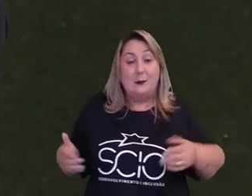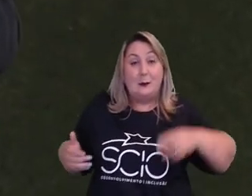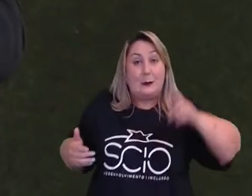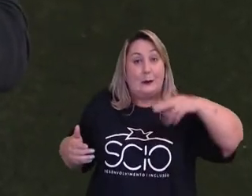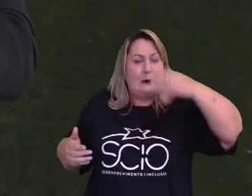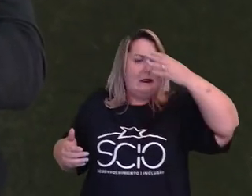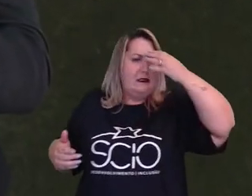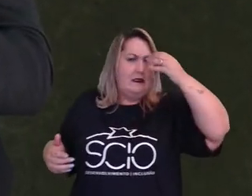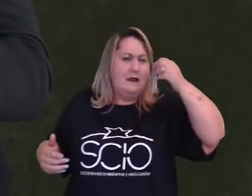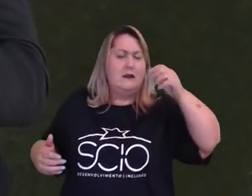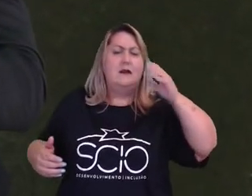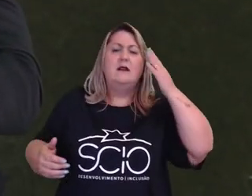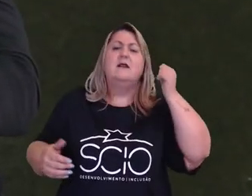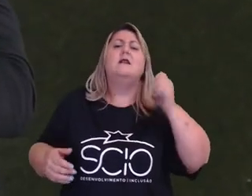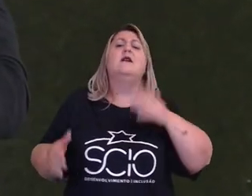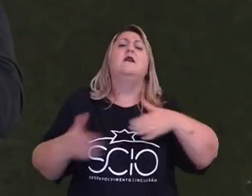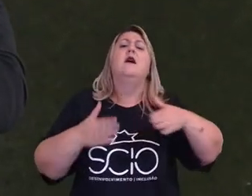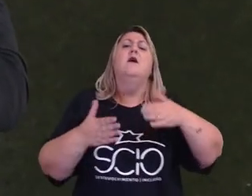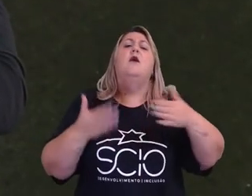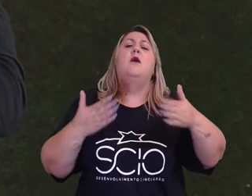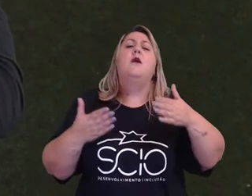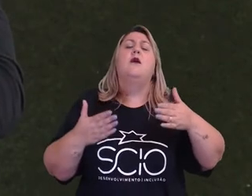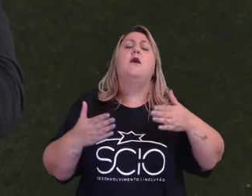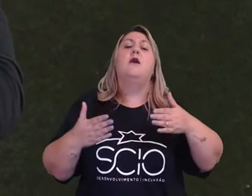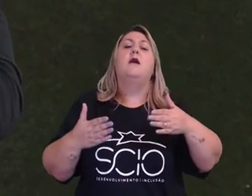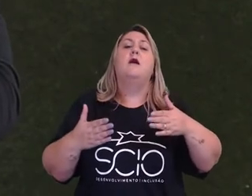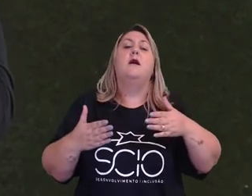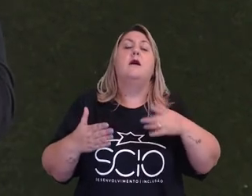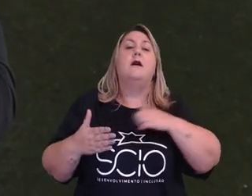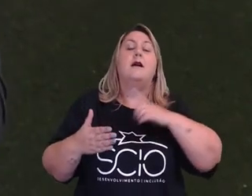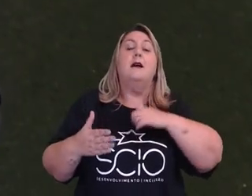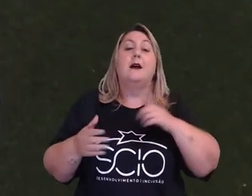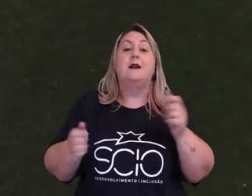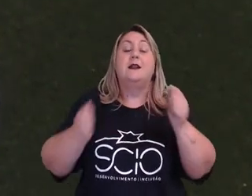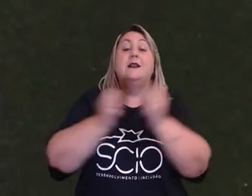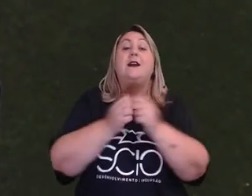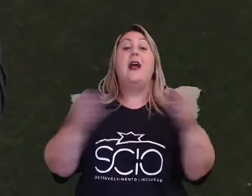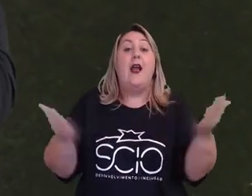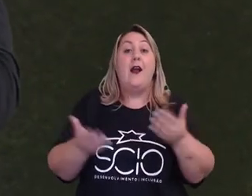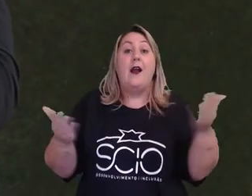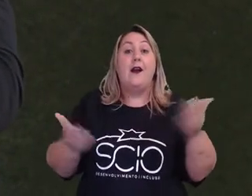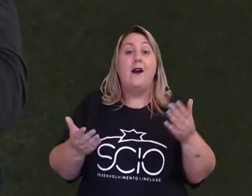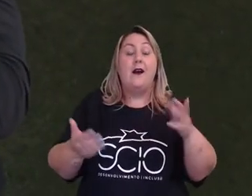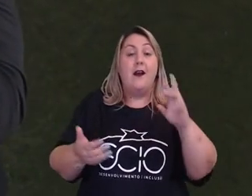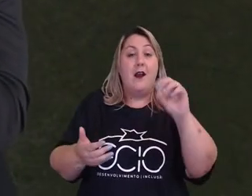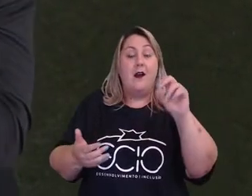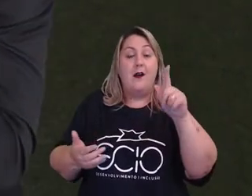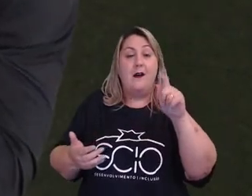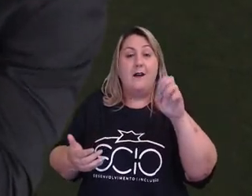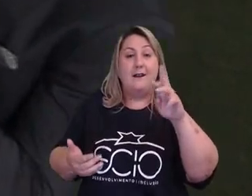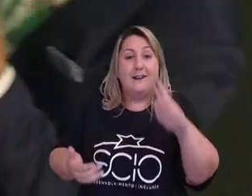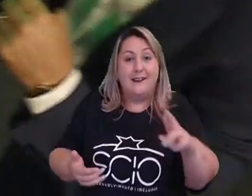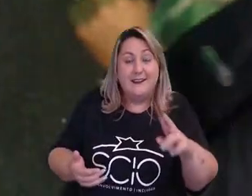inesquecível? Eu só sei um caminho para isso. O caminho está desse meu lado. Com vocês, Roger